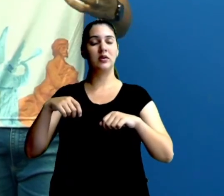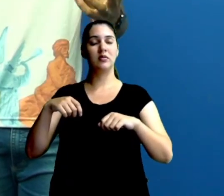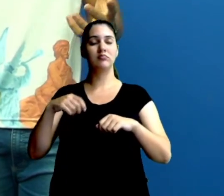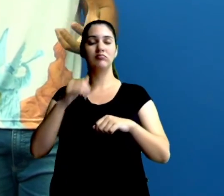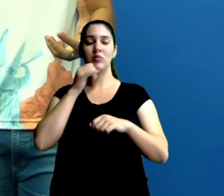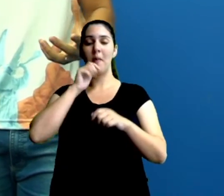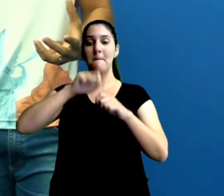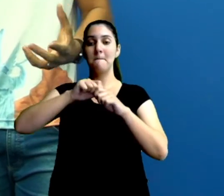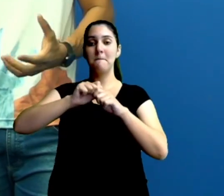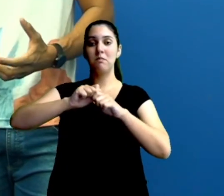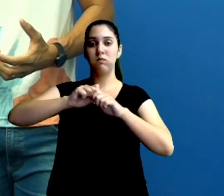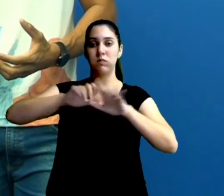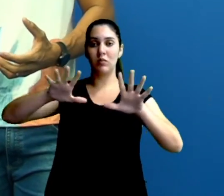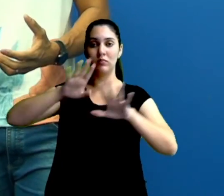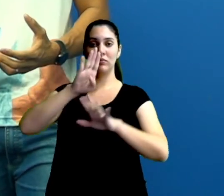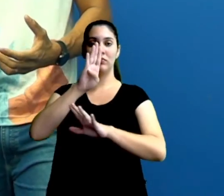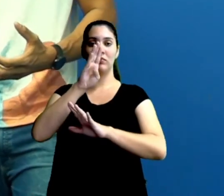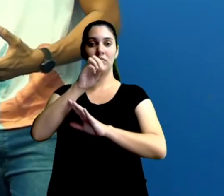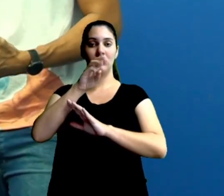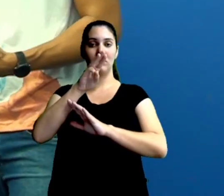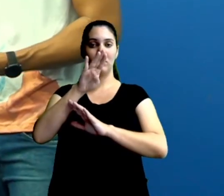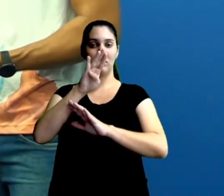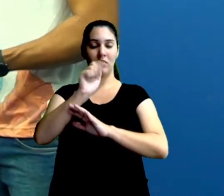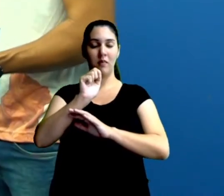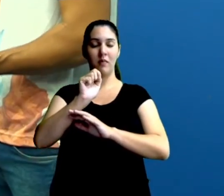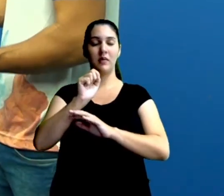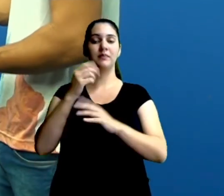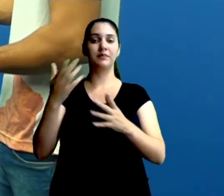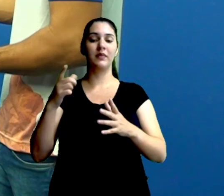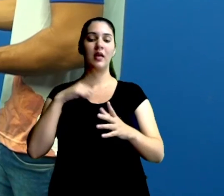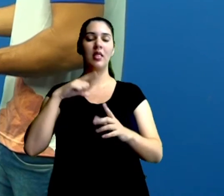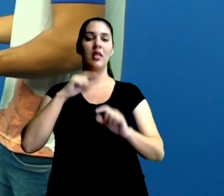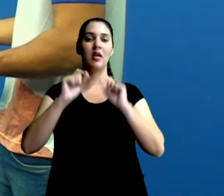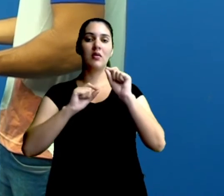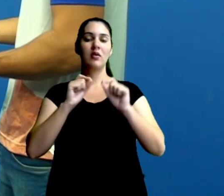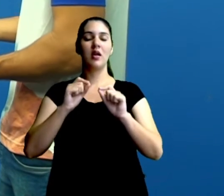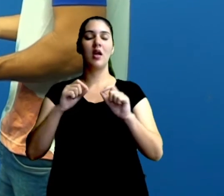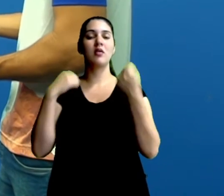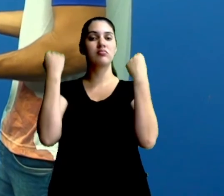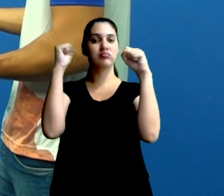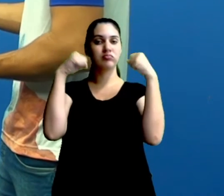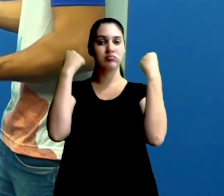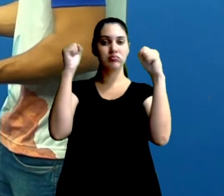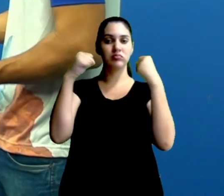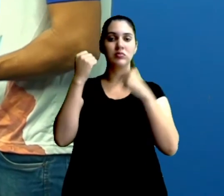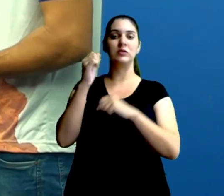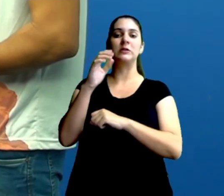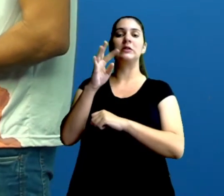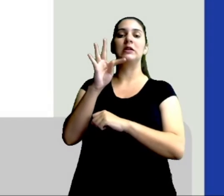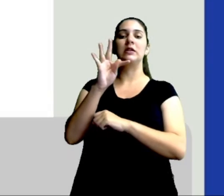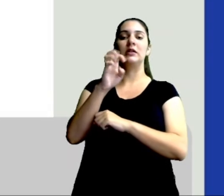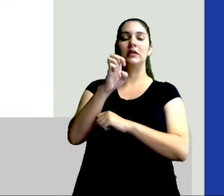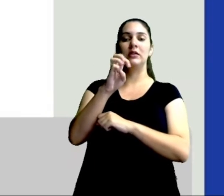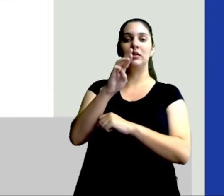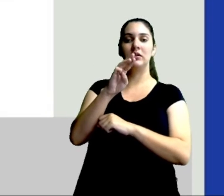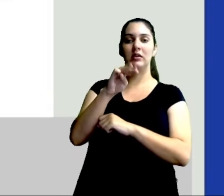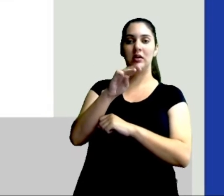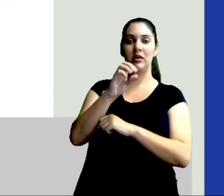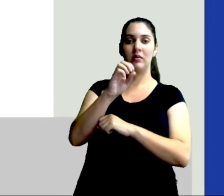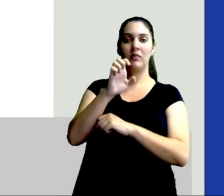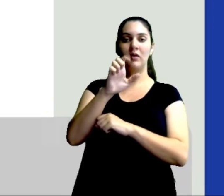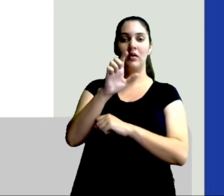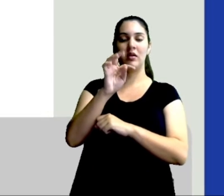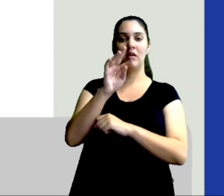bombas nucleares, né? E que tem essas usinas termoelétricas